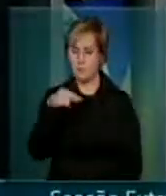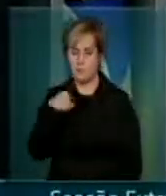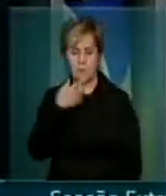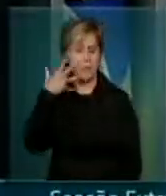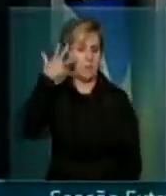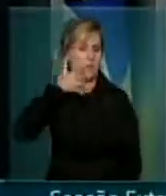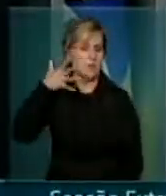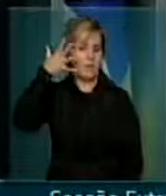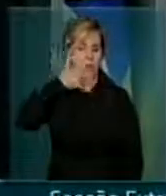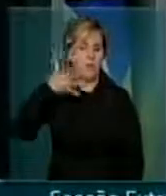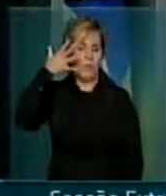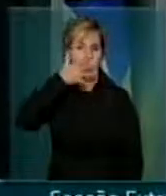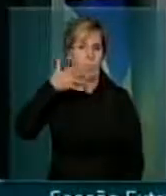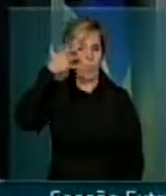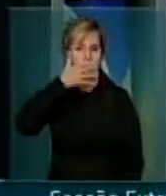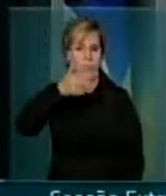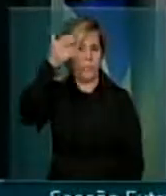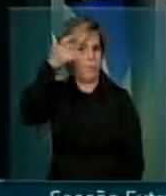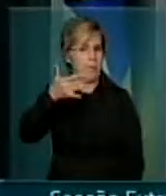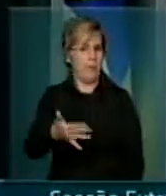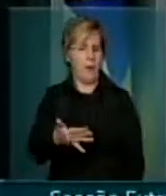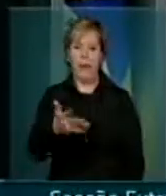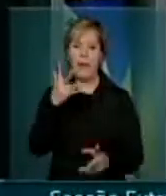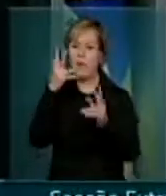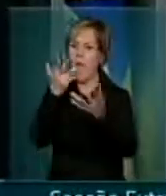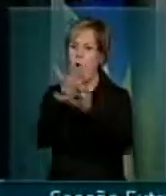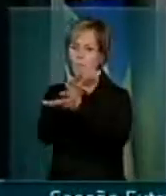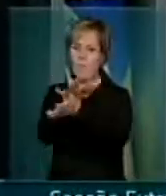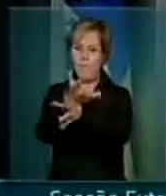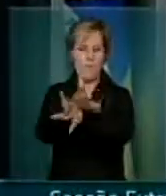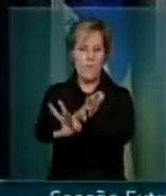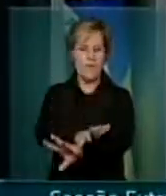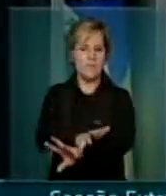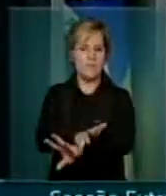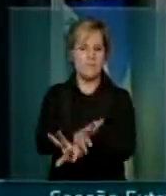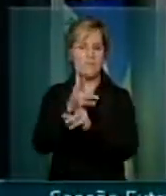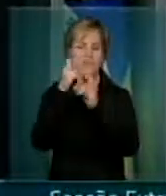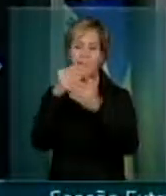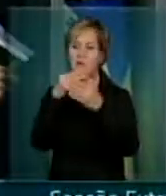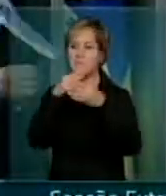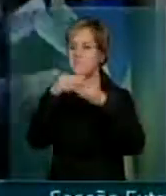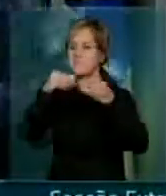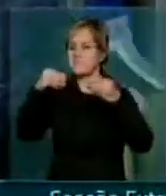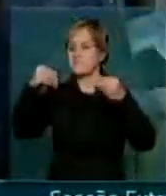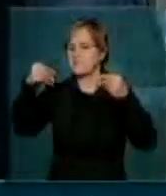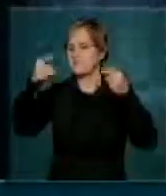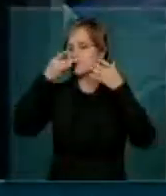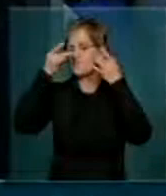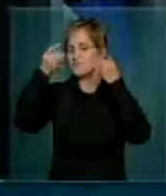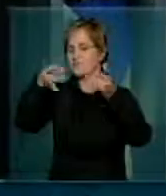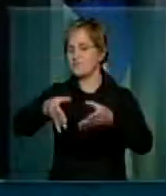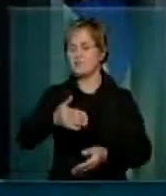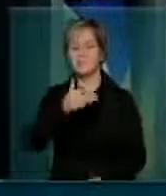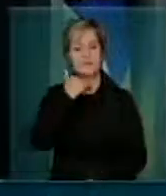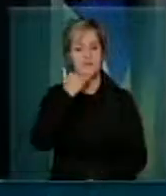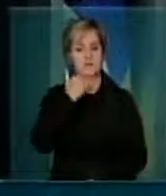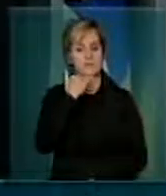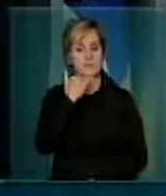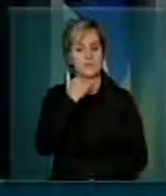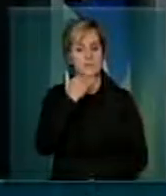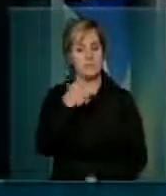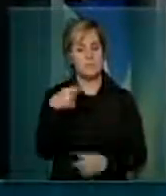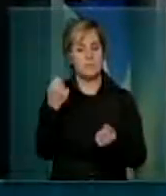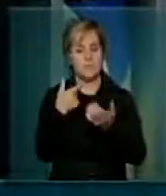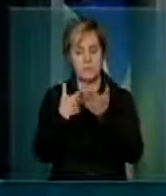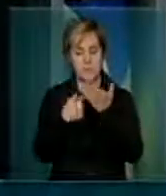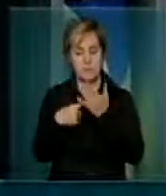discursos, as nossas palavras serão vazias, serão sem sustentação. Dá sim para se conferir